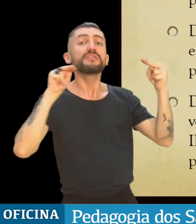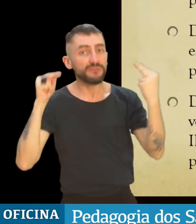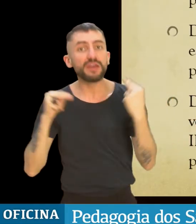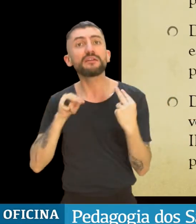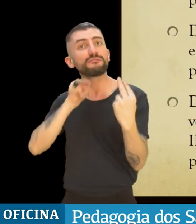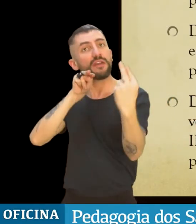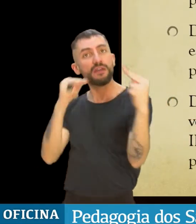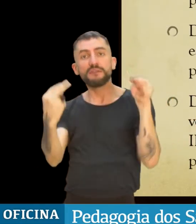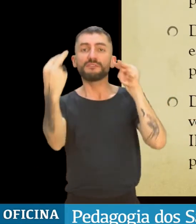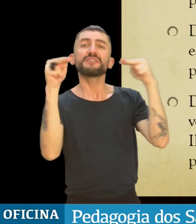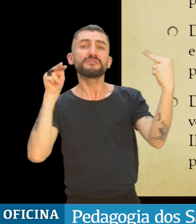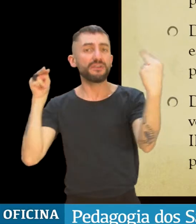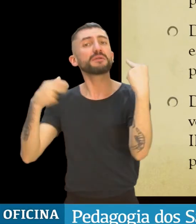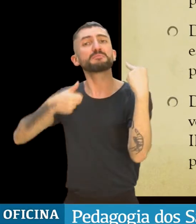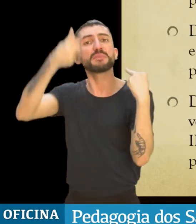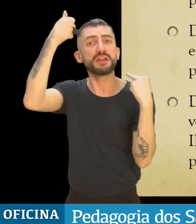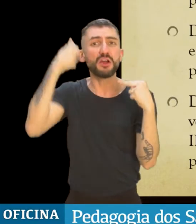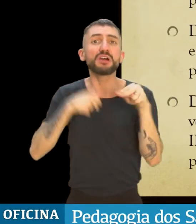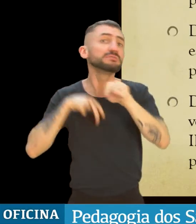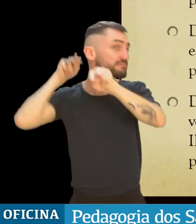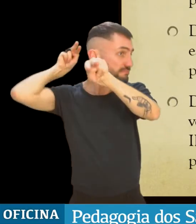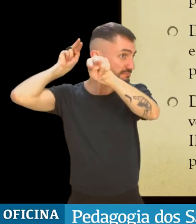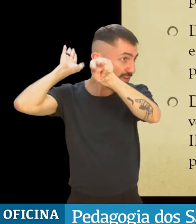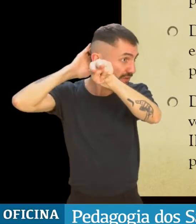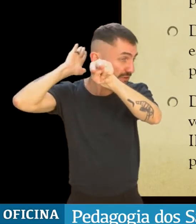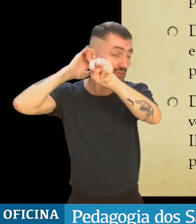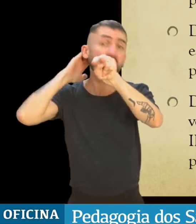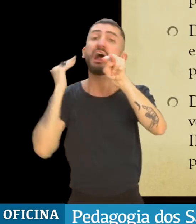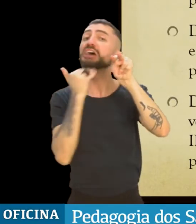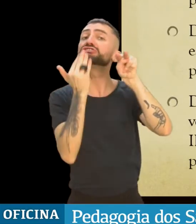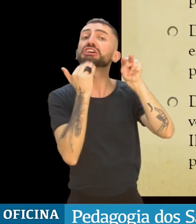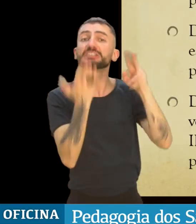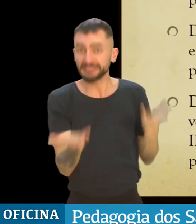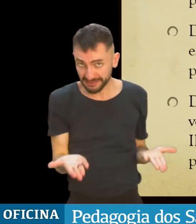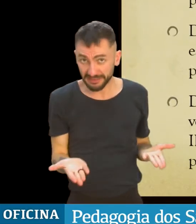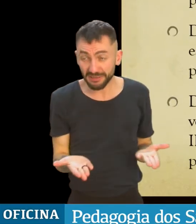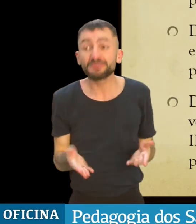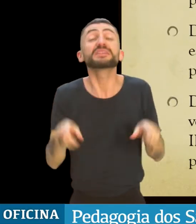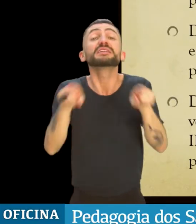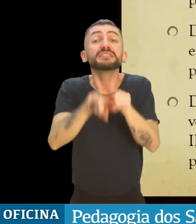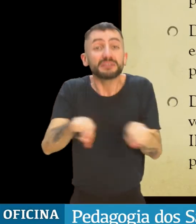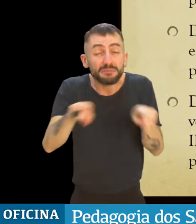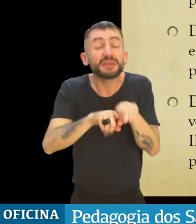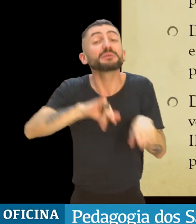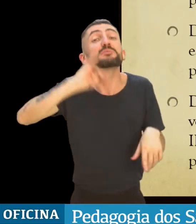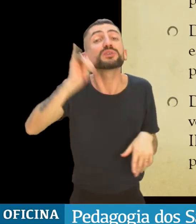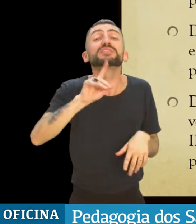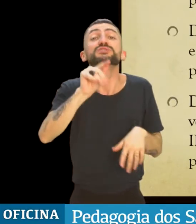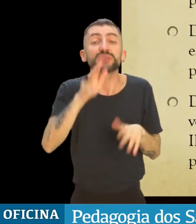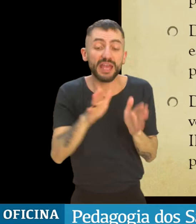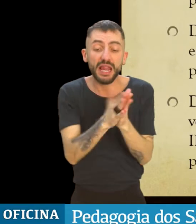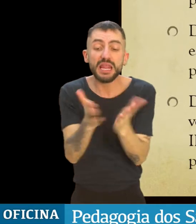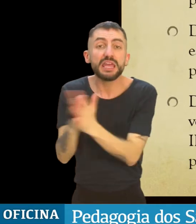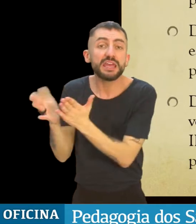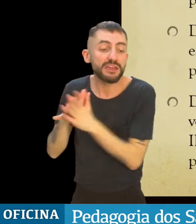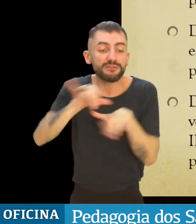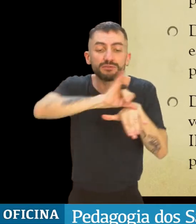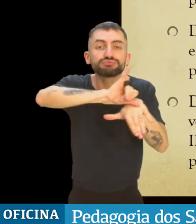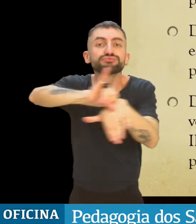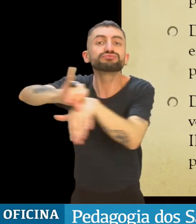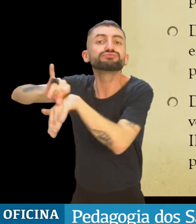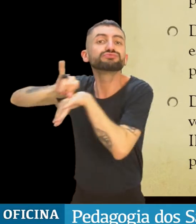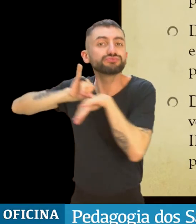da apresentação, elas possam trocar. Uma coisa que é muito importante no sarau, deixe livros acessíveis para as